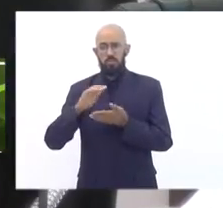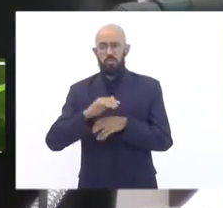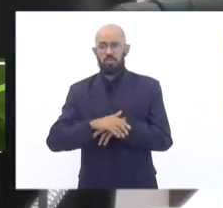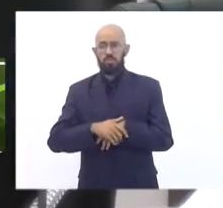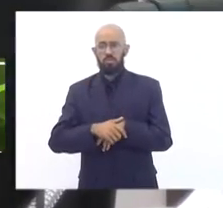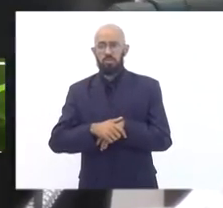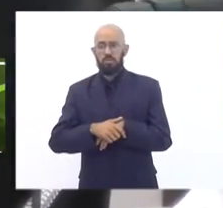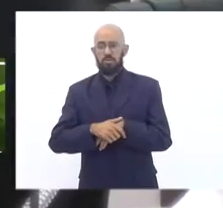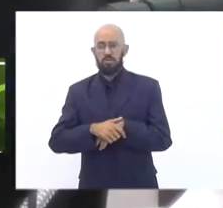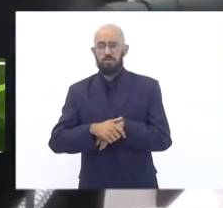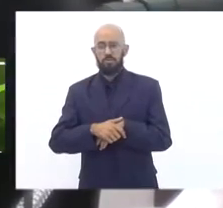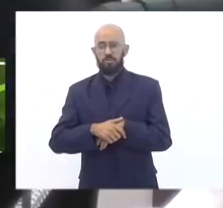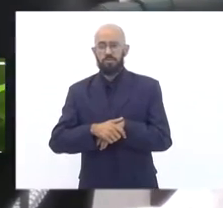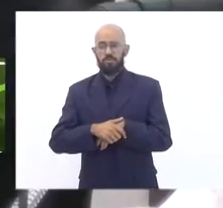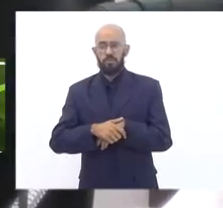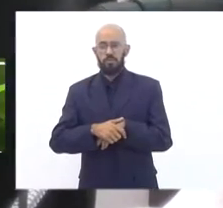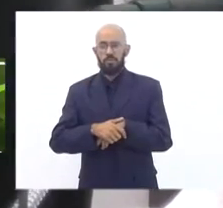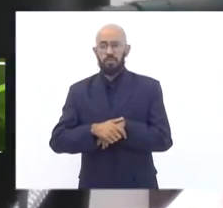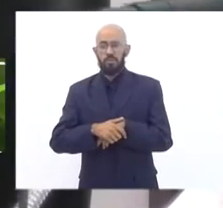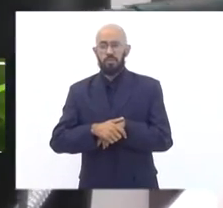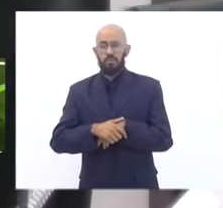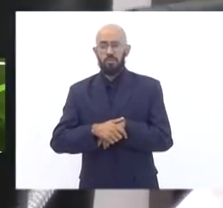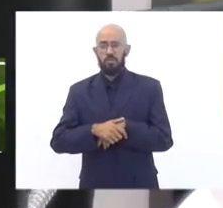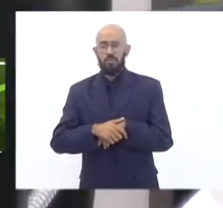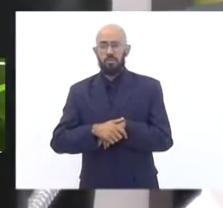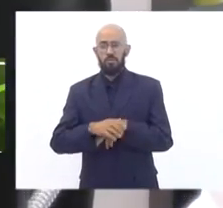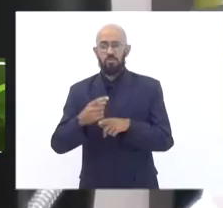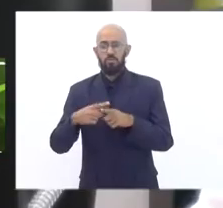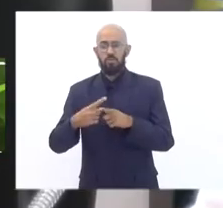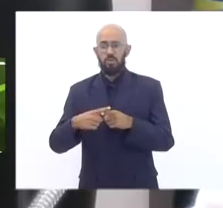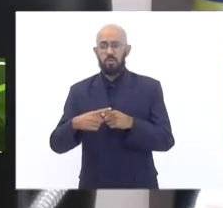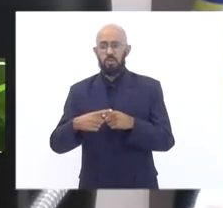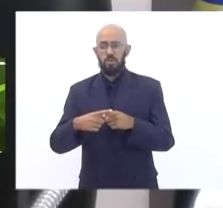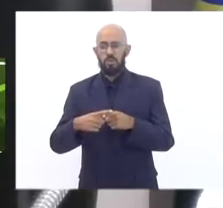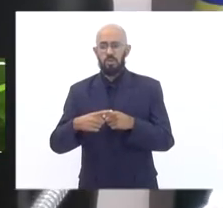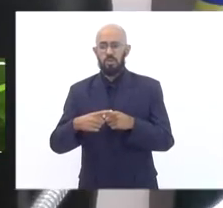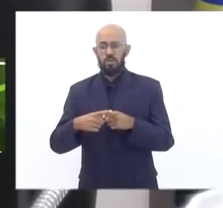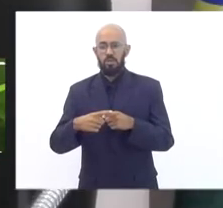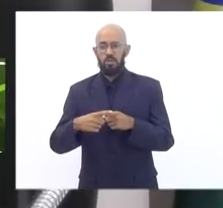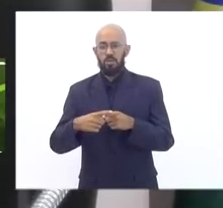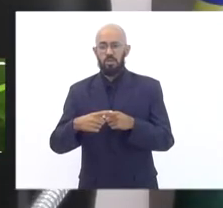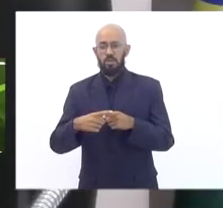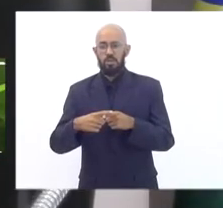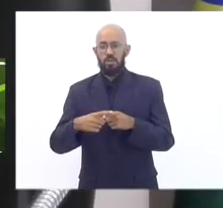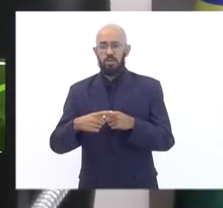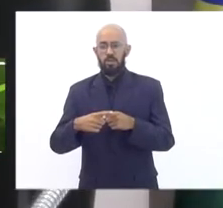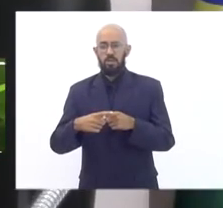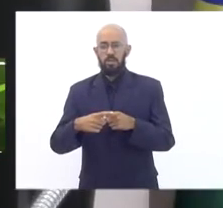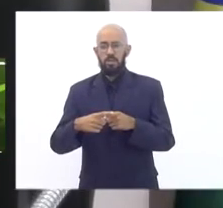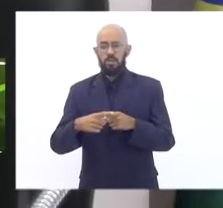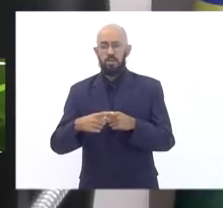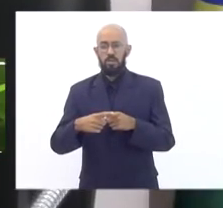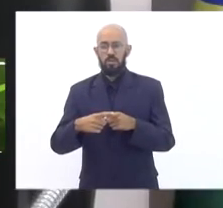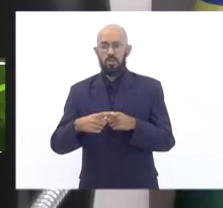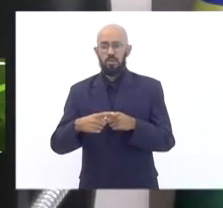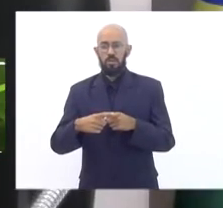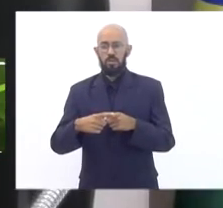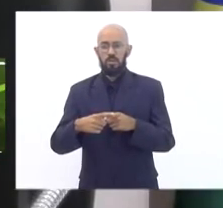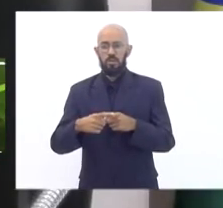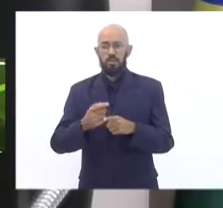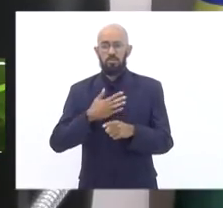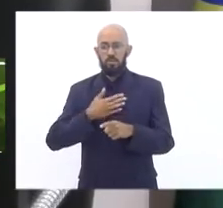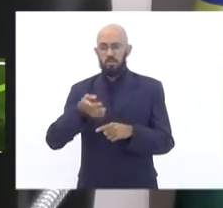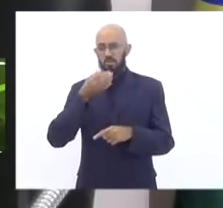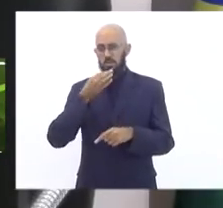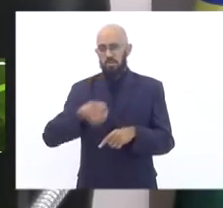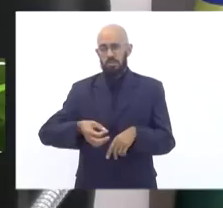aquilo. Por quê? Porque eu tenho defendido que tem que ser suspenso. Tem